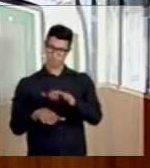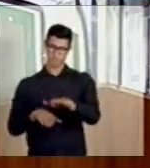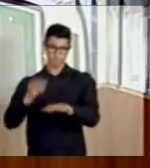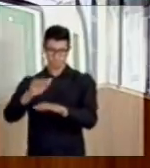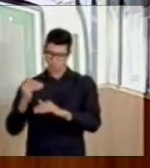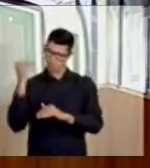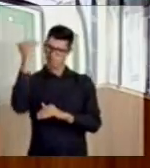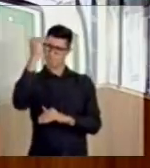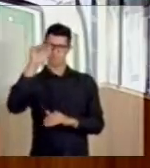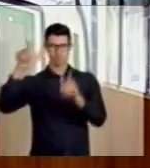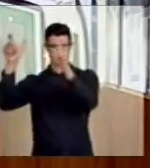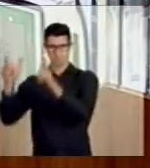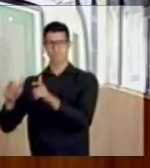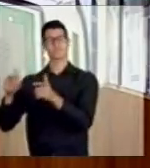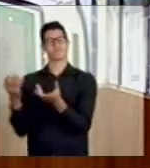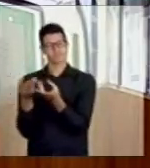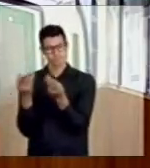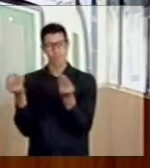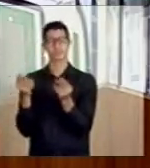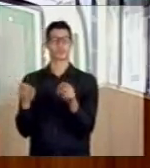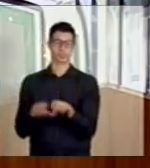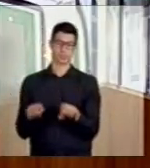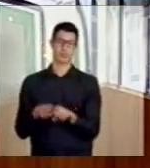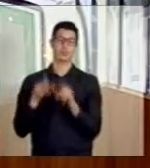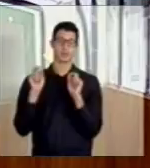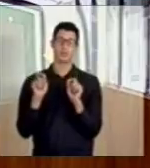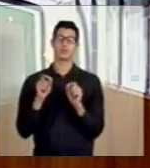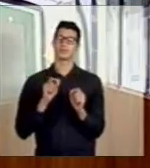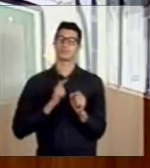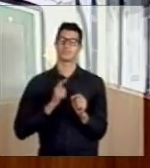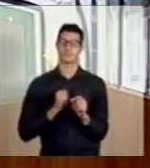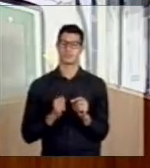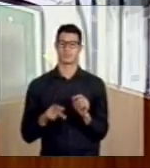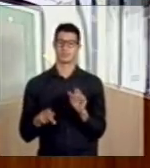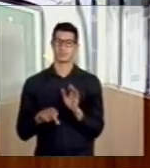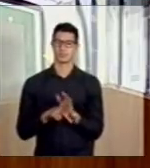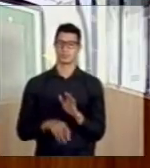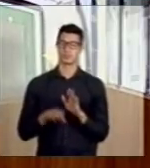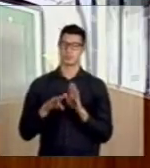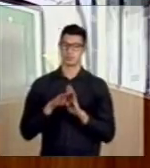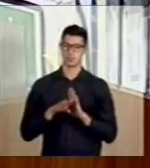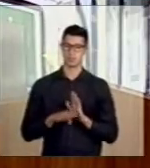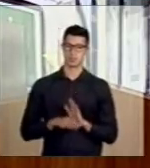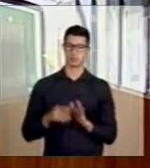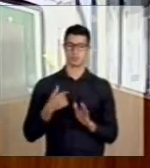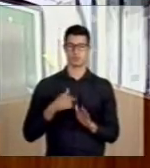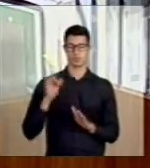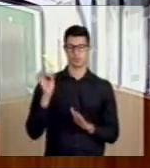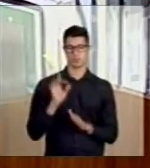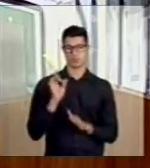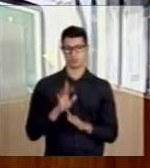numa área extremamente sensível. E no que se concerne à parte dispositiva, eu